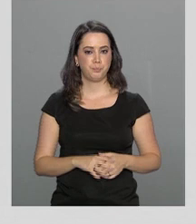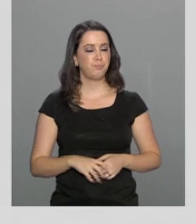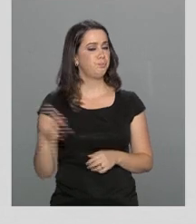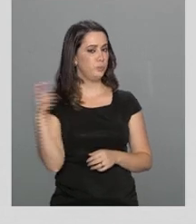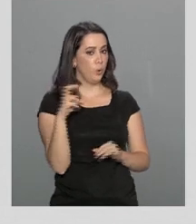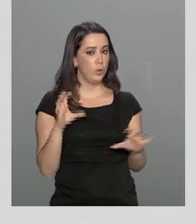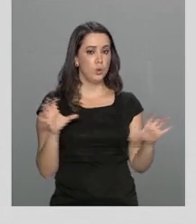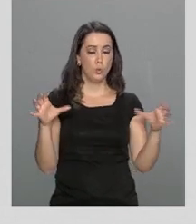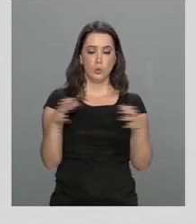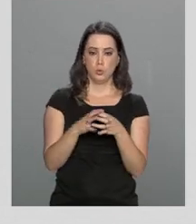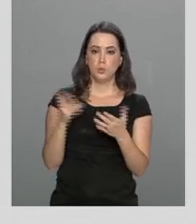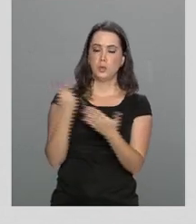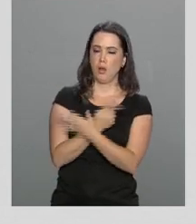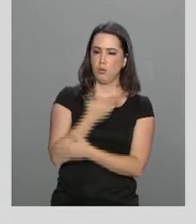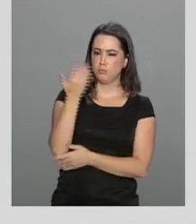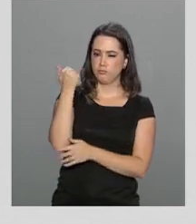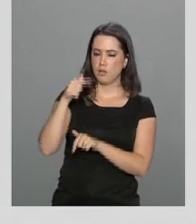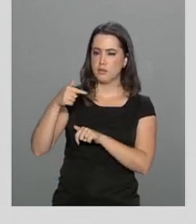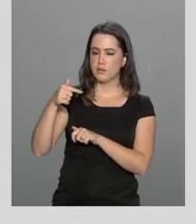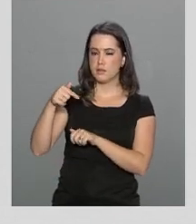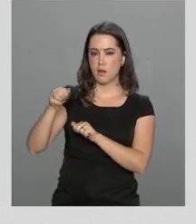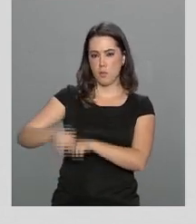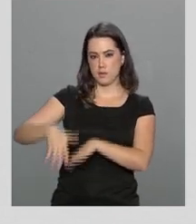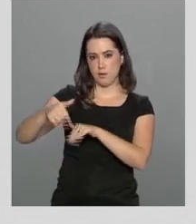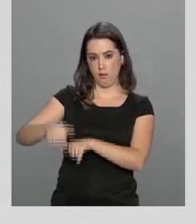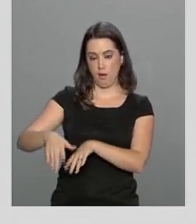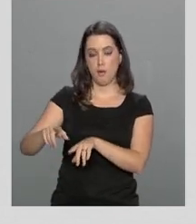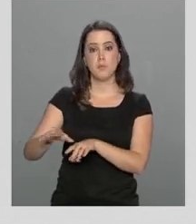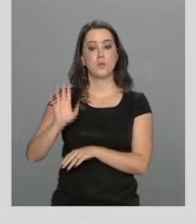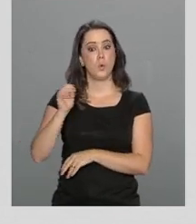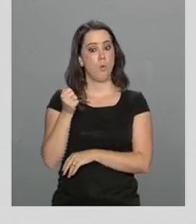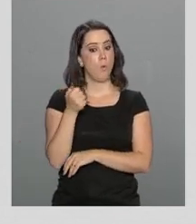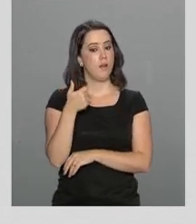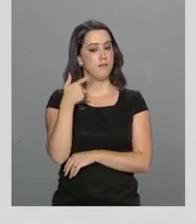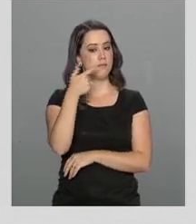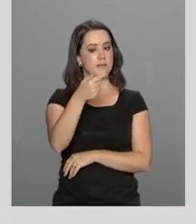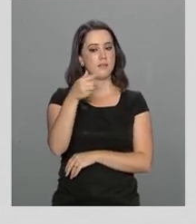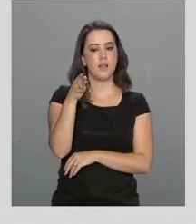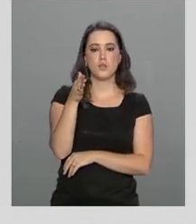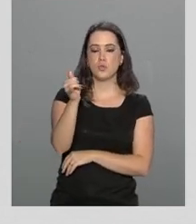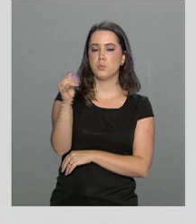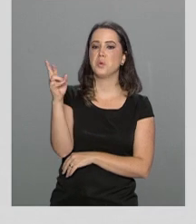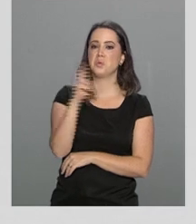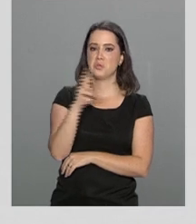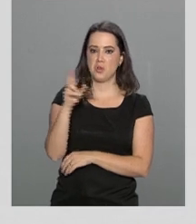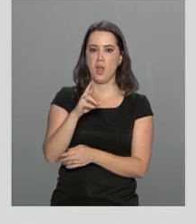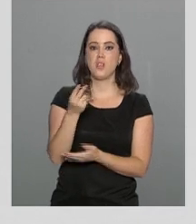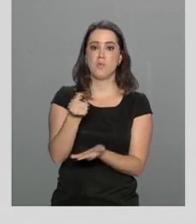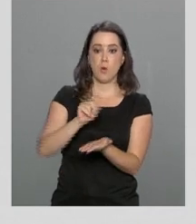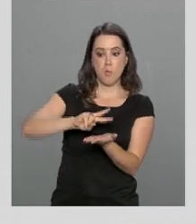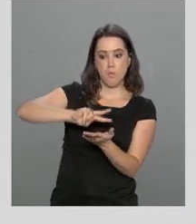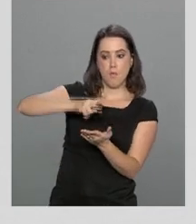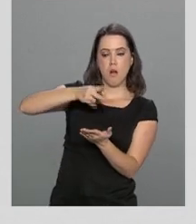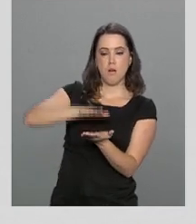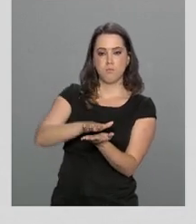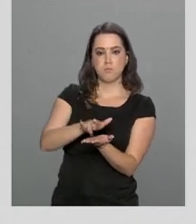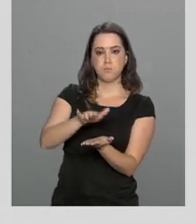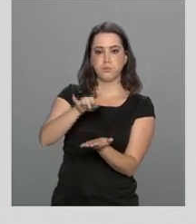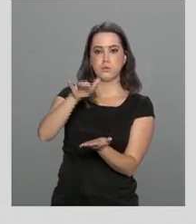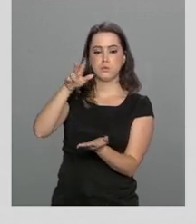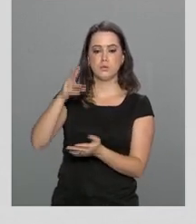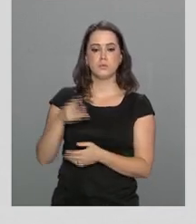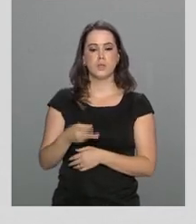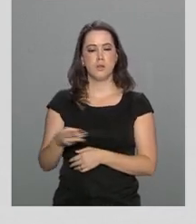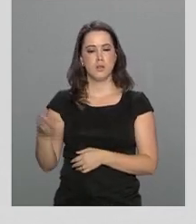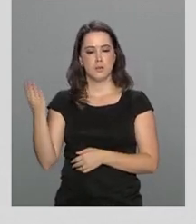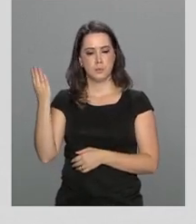que aconteceu em setembro foram quase 7 bilhões de reais em bônus nas áreas de saturno titã